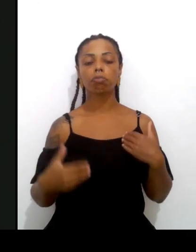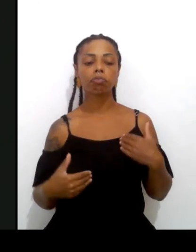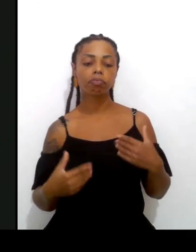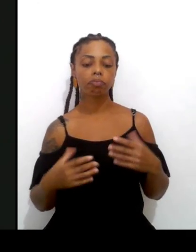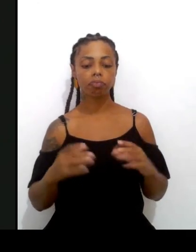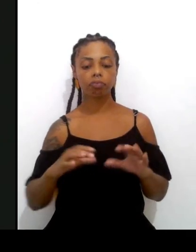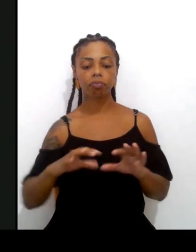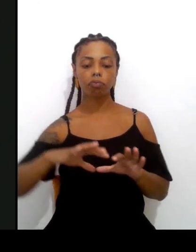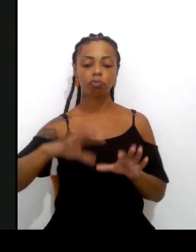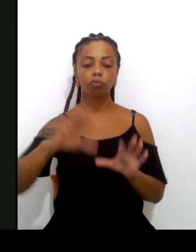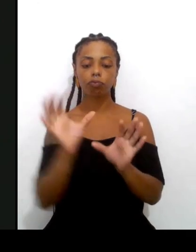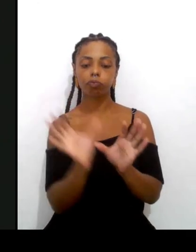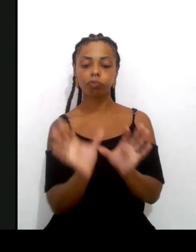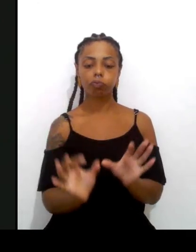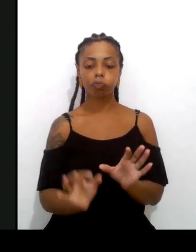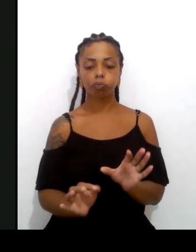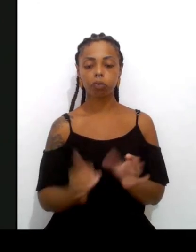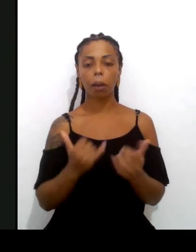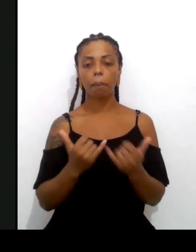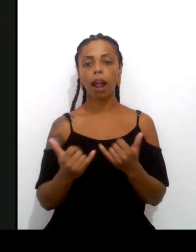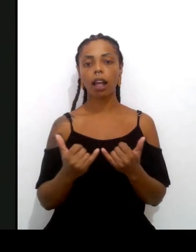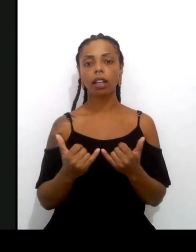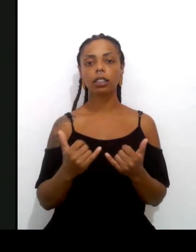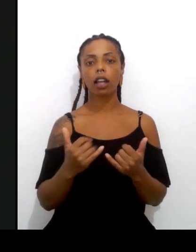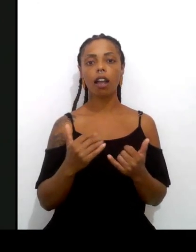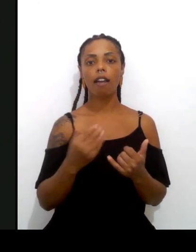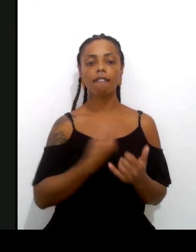uma espécie horrível de ressurreição